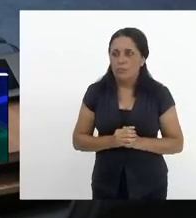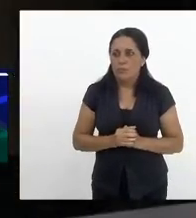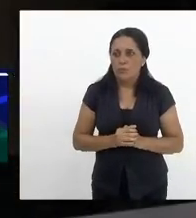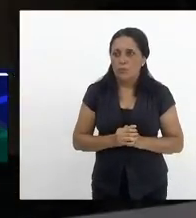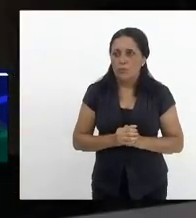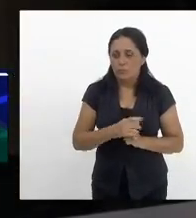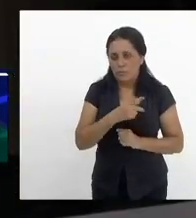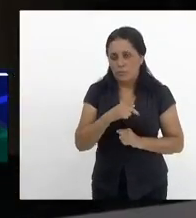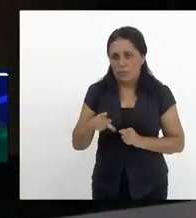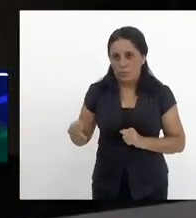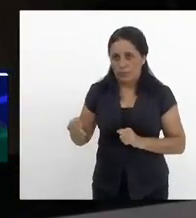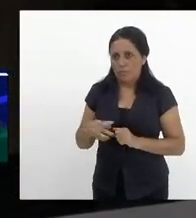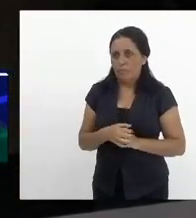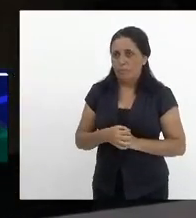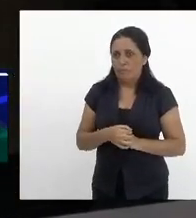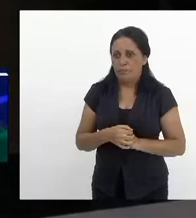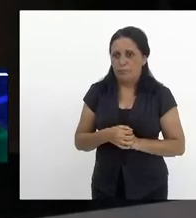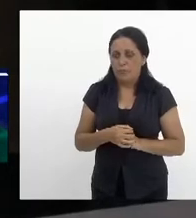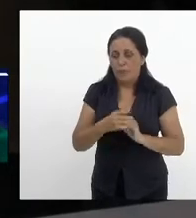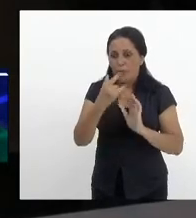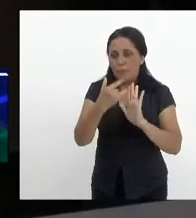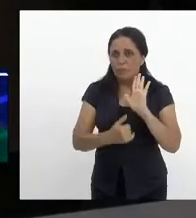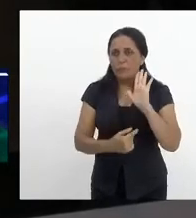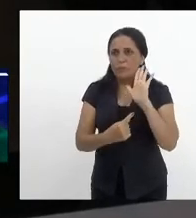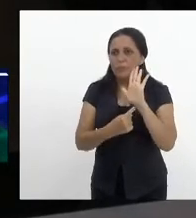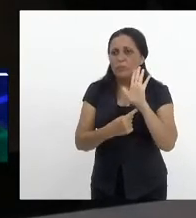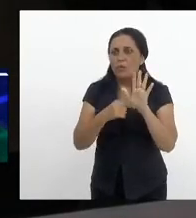Senhor presidente. O parecer é pela